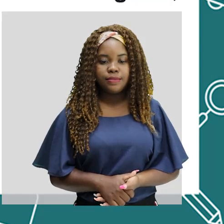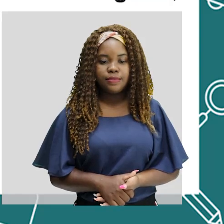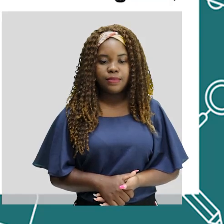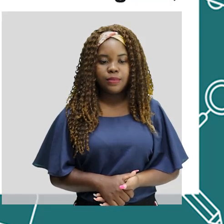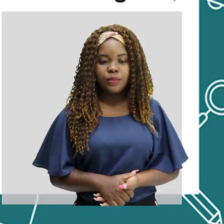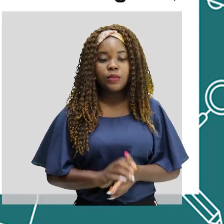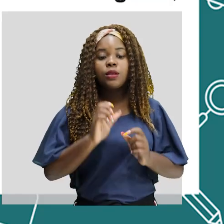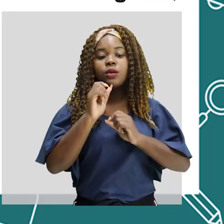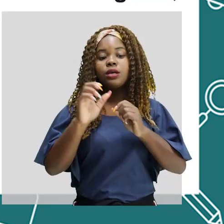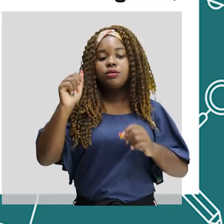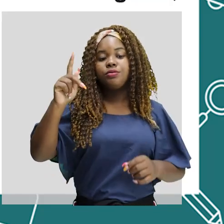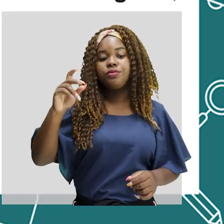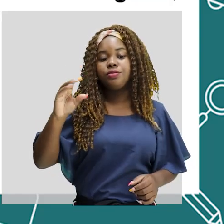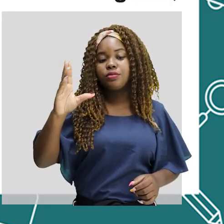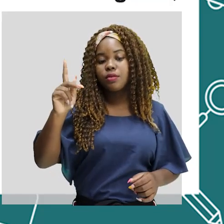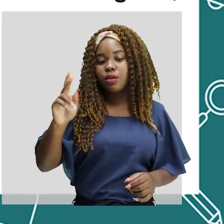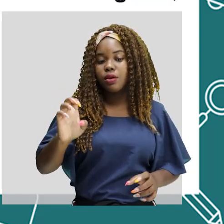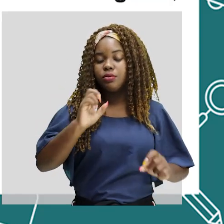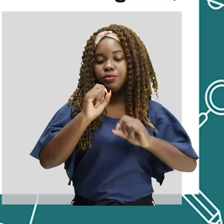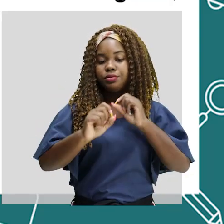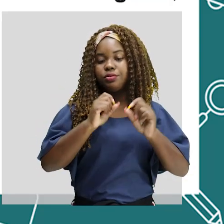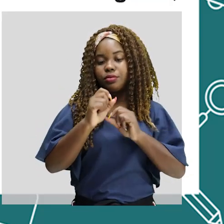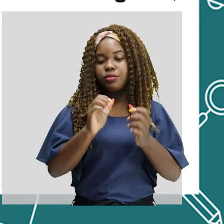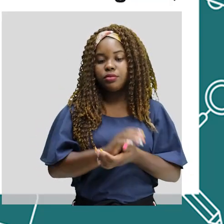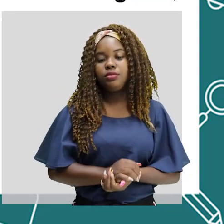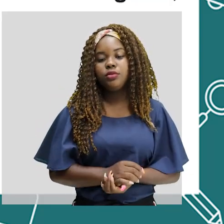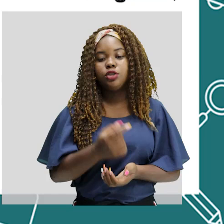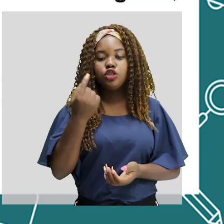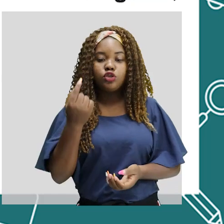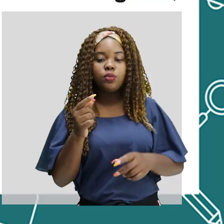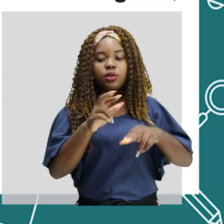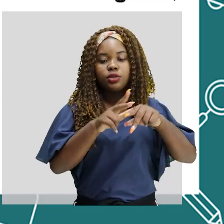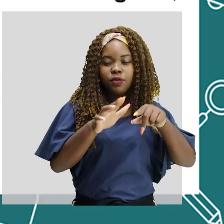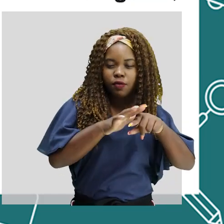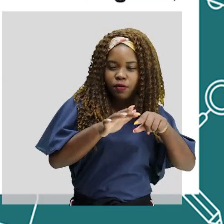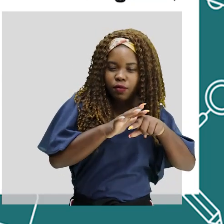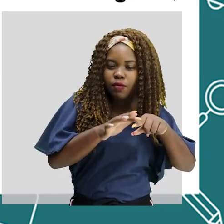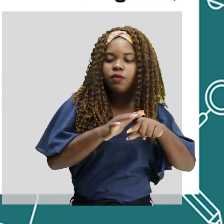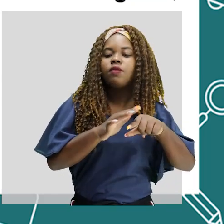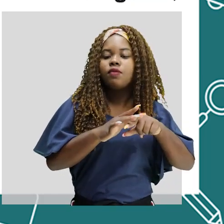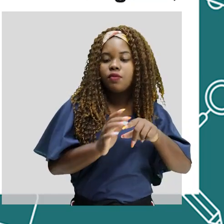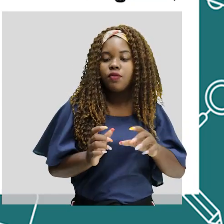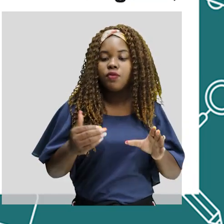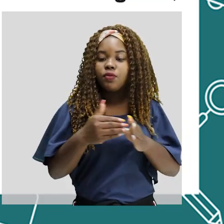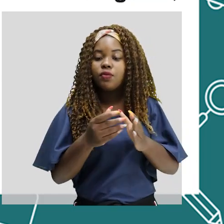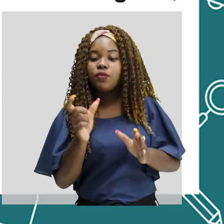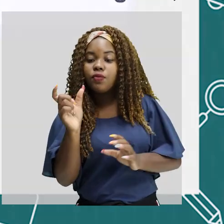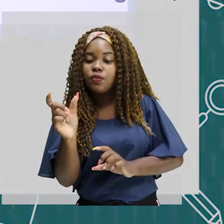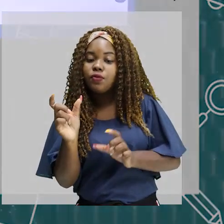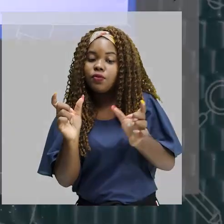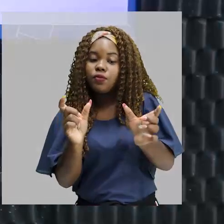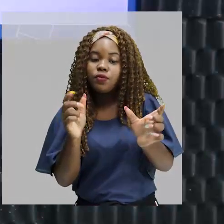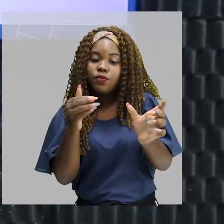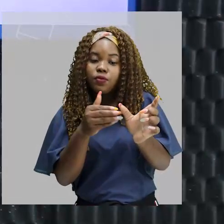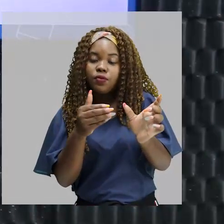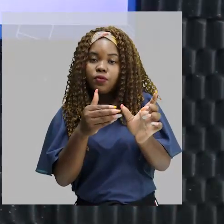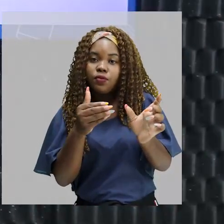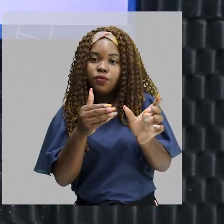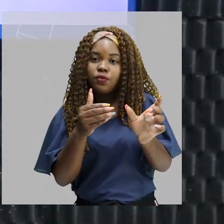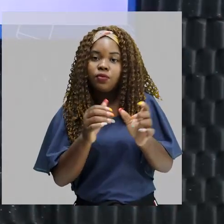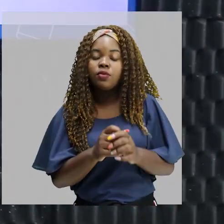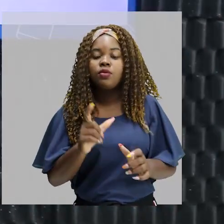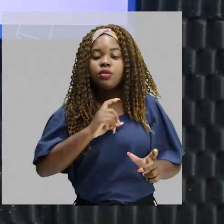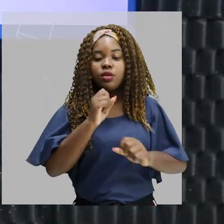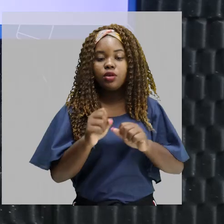essa apócope? É a supressão de um ou mais fonemas no final de uma palavra. quando eles estão diante de quê? De